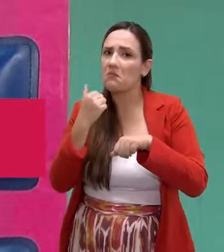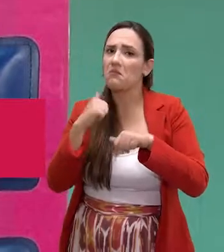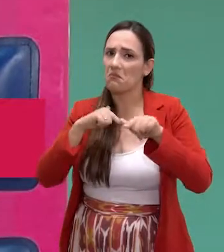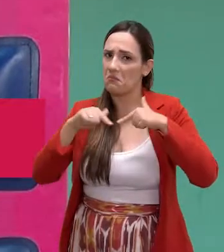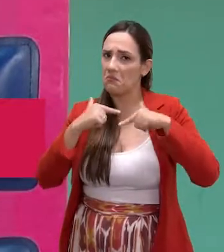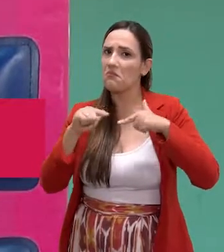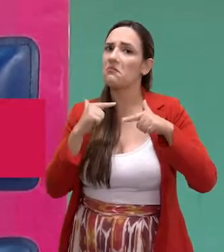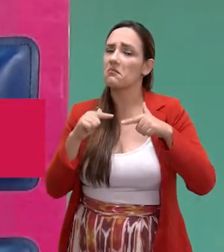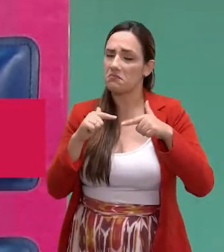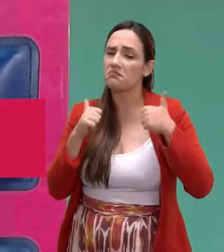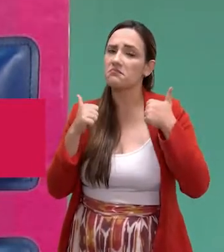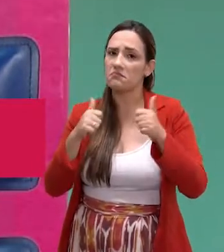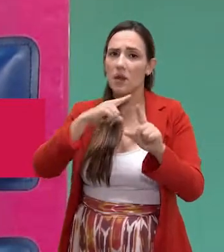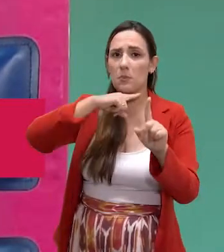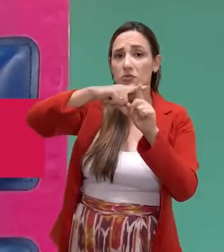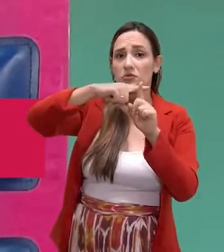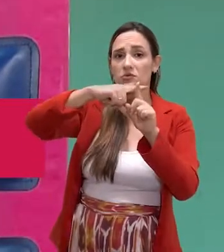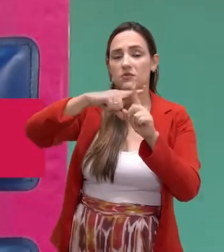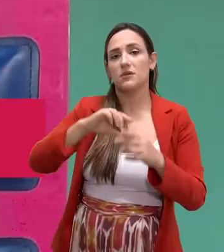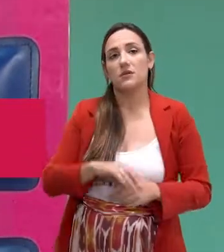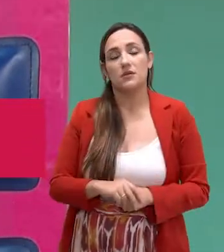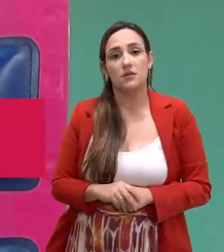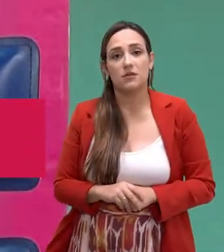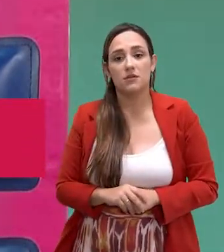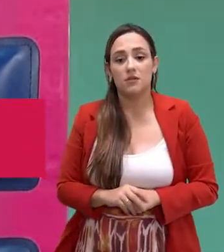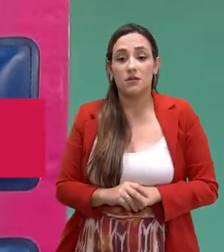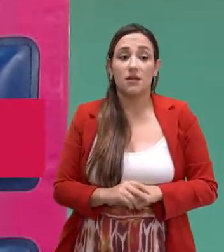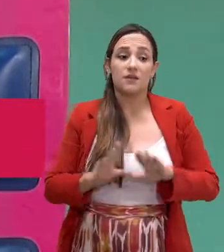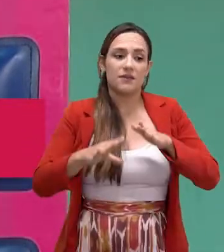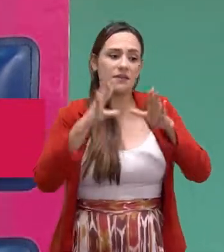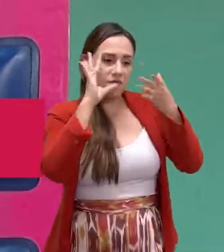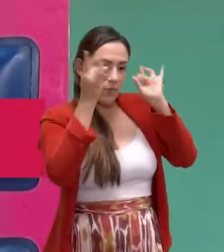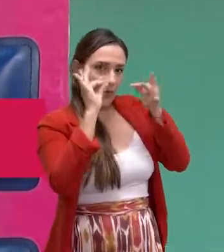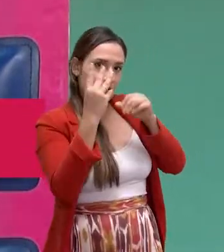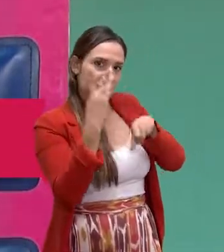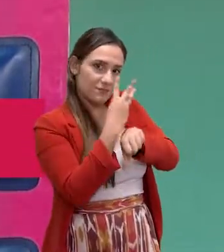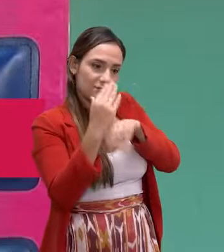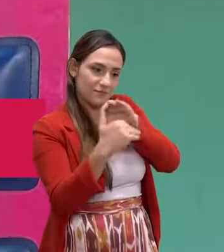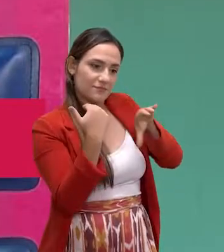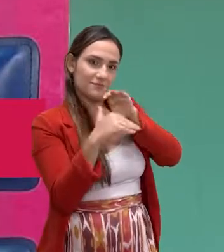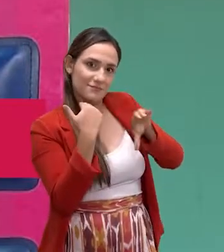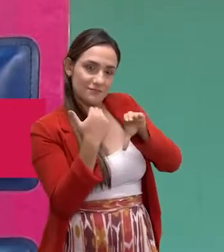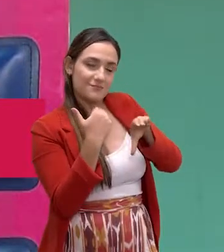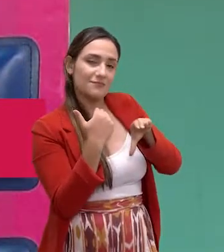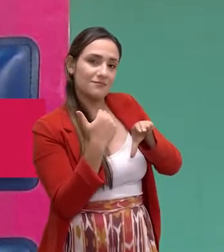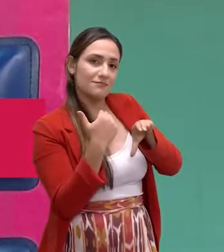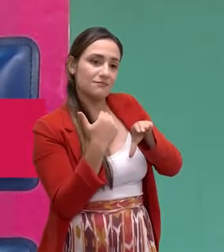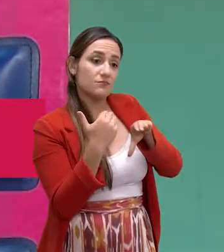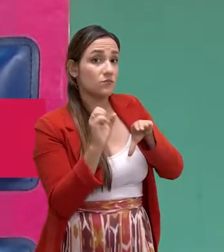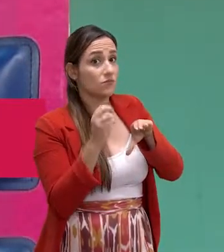extremamente favorável, seja da informalidade do WhatsApp, que hoje nos exige no dia a dia, as ligações, as